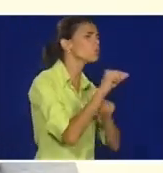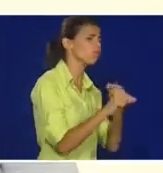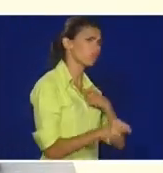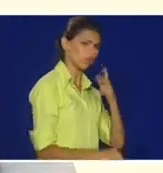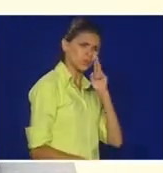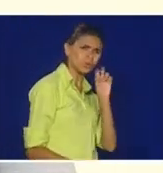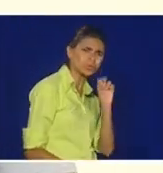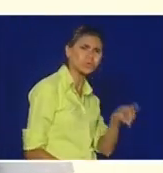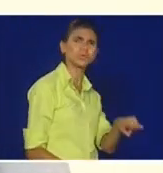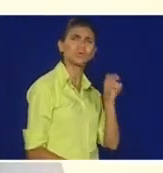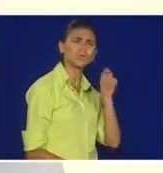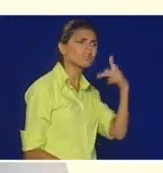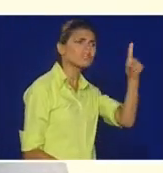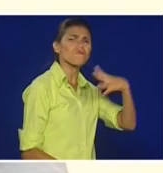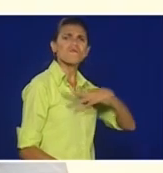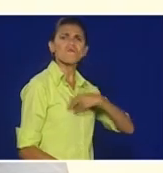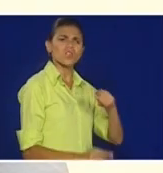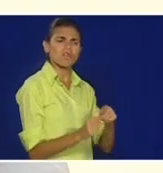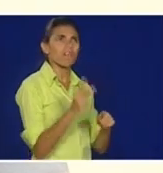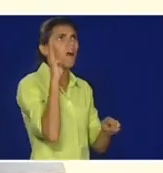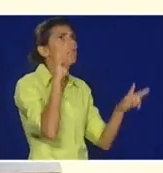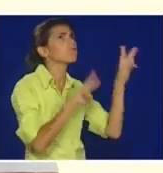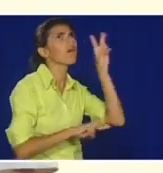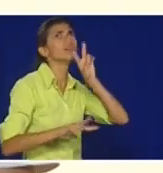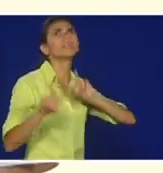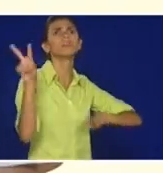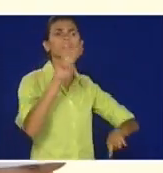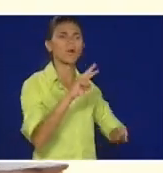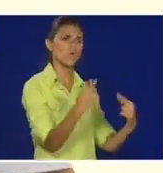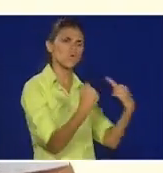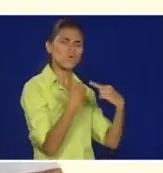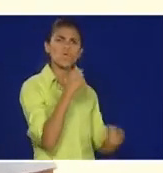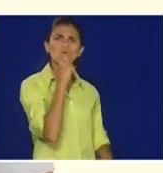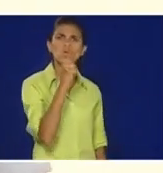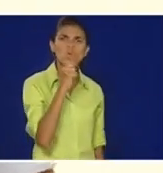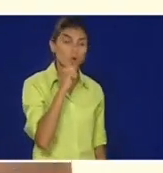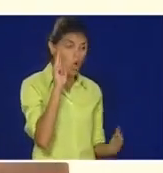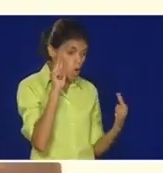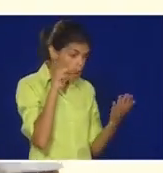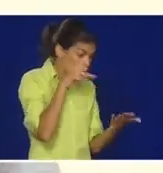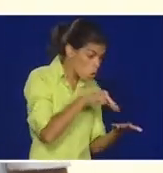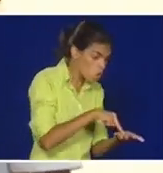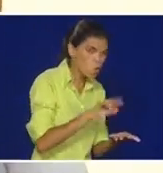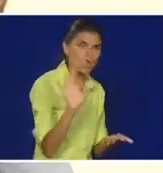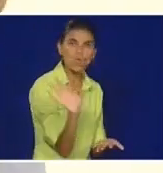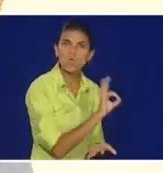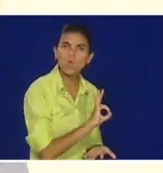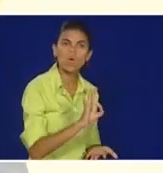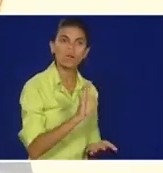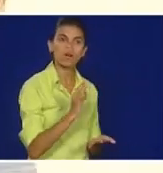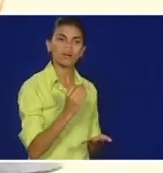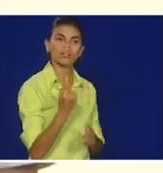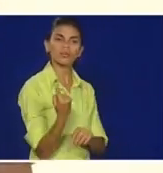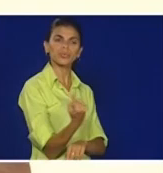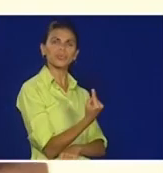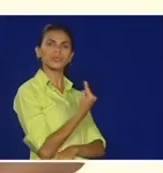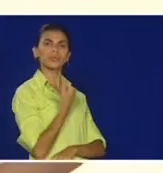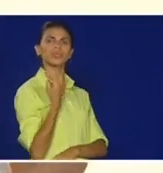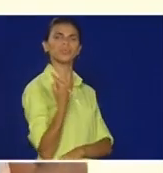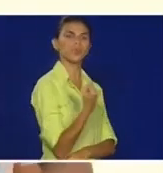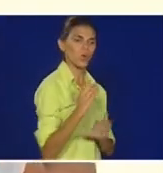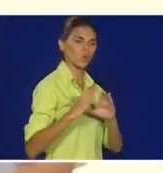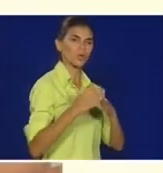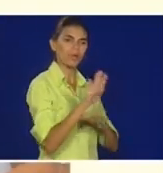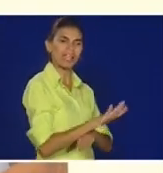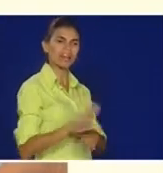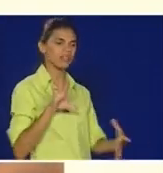Leonardo ficava desatento, não se concentrava, ficava afastado das outras crianças, não se integrava.